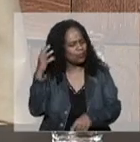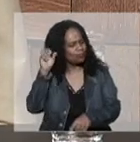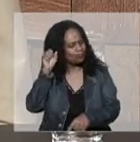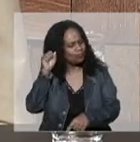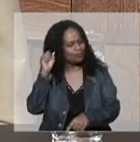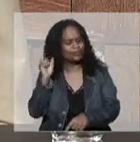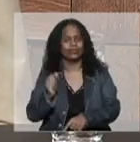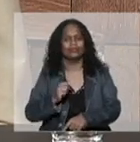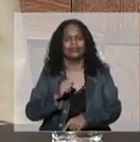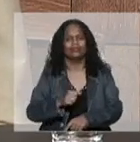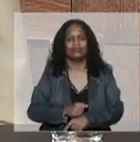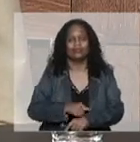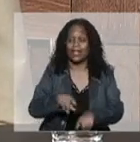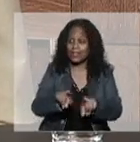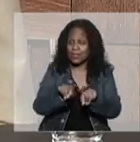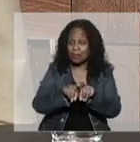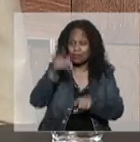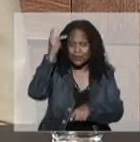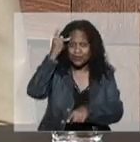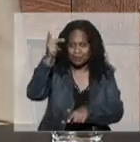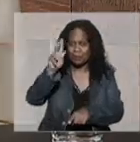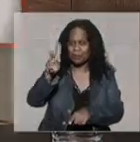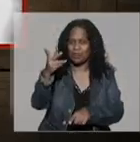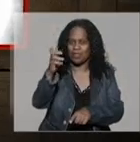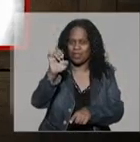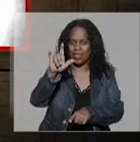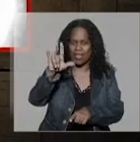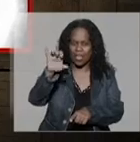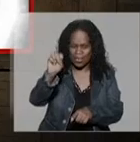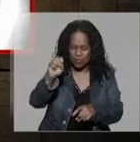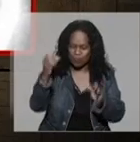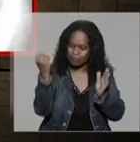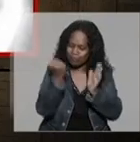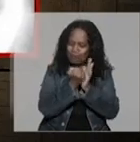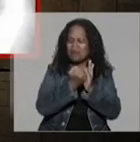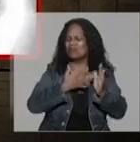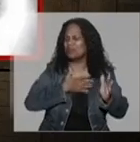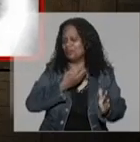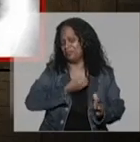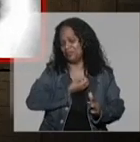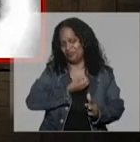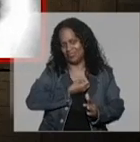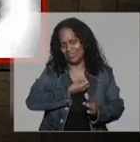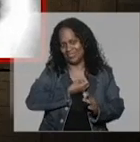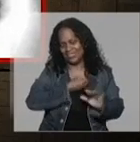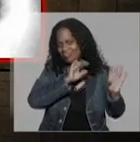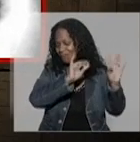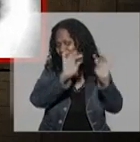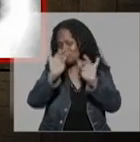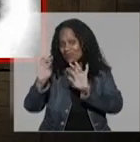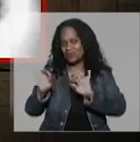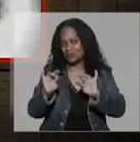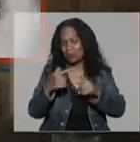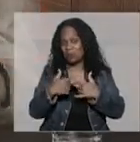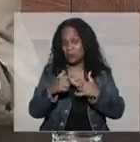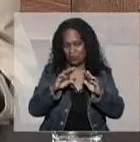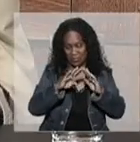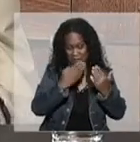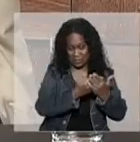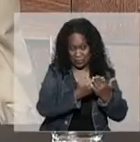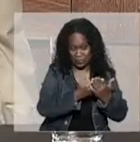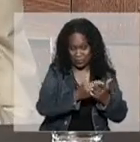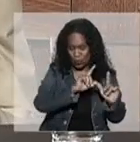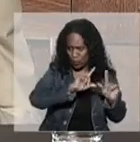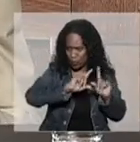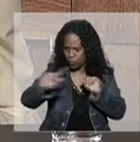Roberto Muniz. Eu ouvia um de São Paulo também, Hélio Ribeiro, que me marcou muito. O Hélio Ribeiro, eu saía da escola,